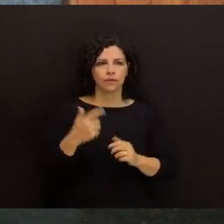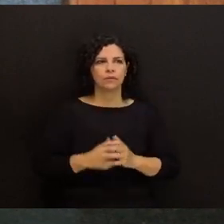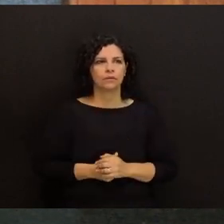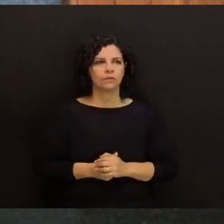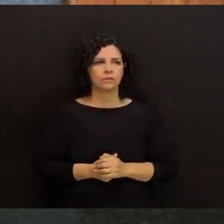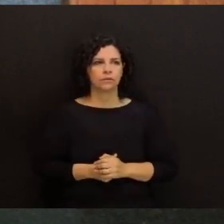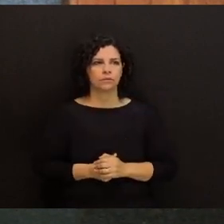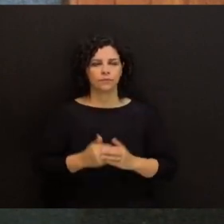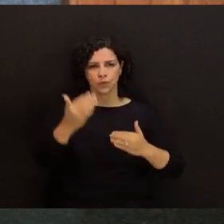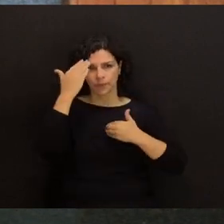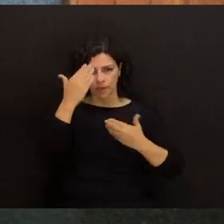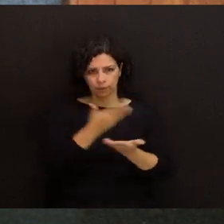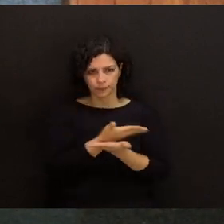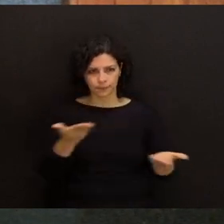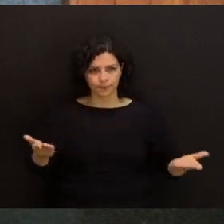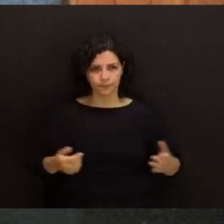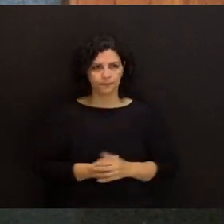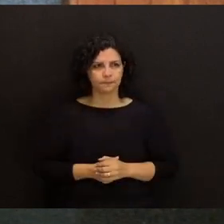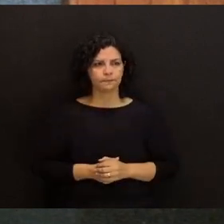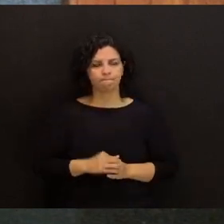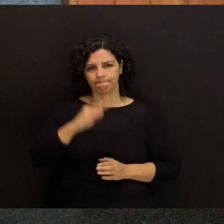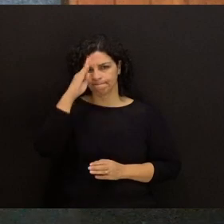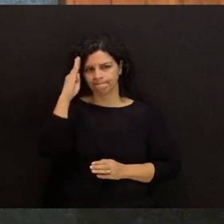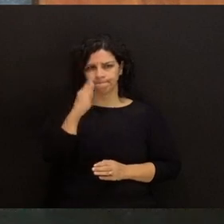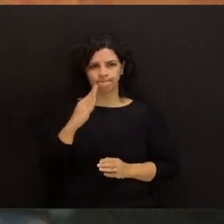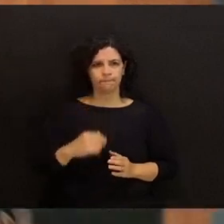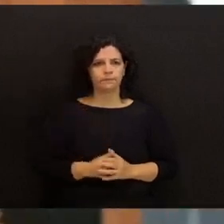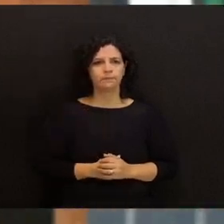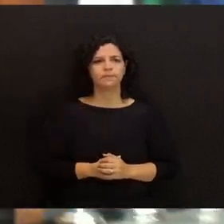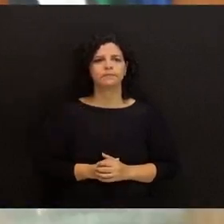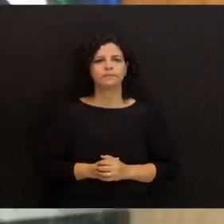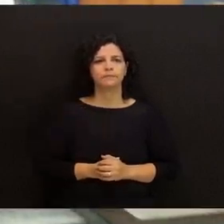Obrigado senhores até a próxima